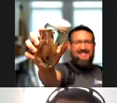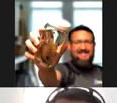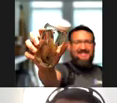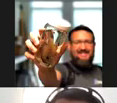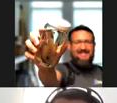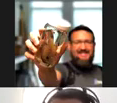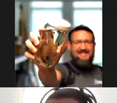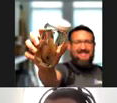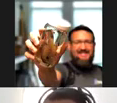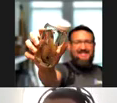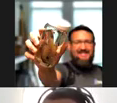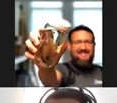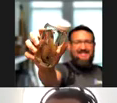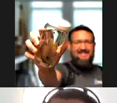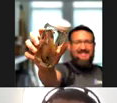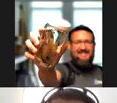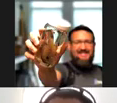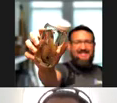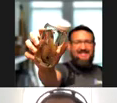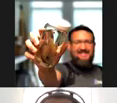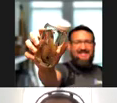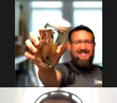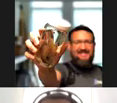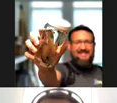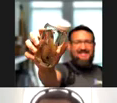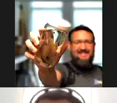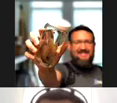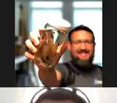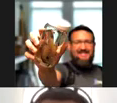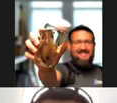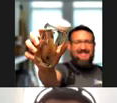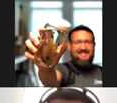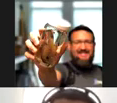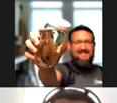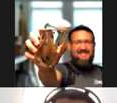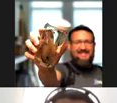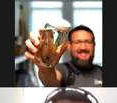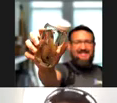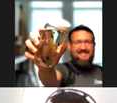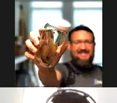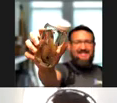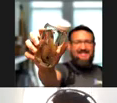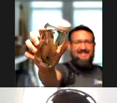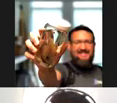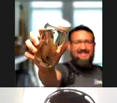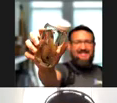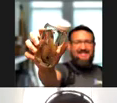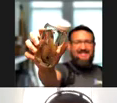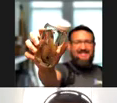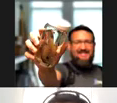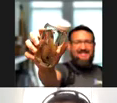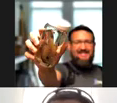modelos preditivos, eu estou tentando entender o que vai acontecer, né? Estou tentando criar um padrão para predizer algumas coisas. Então,